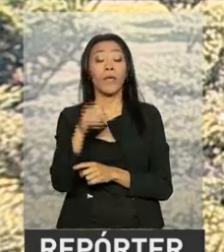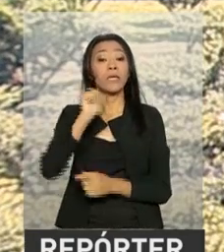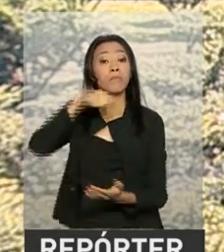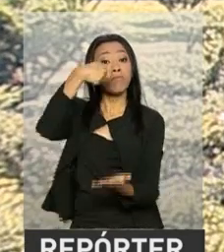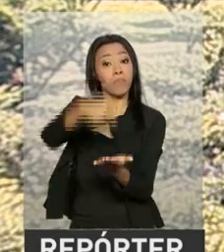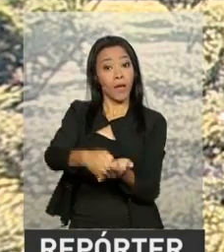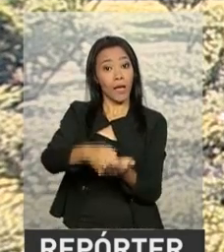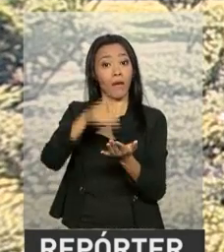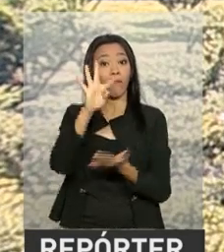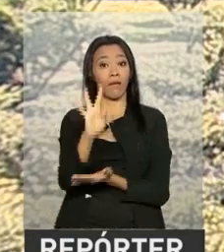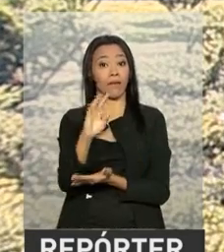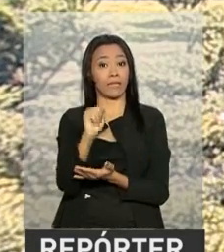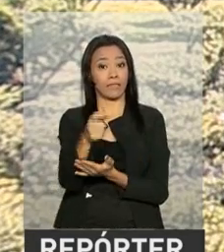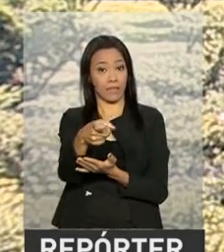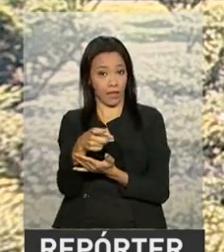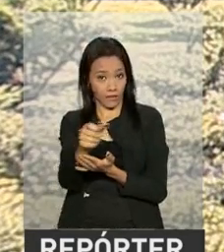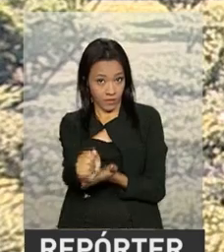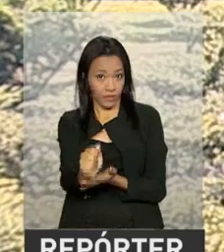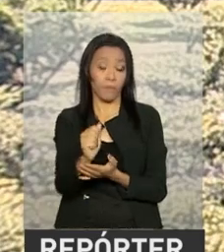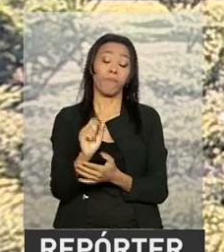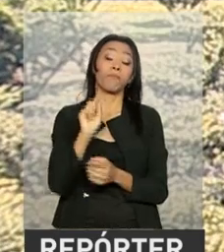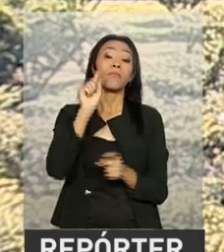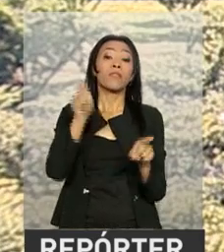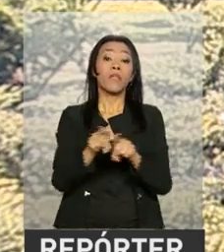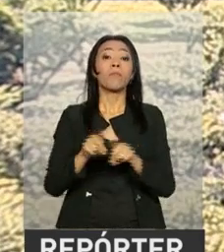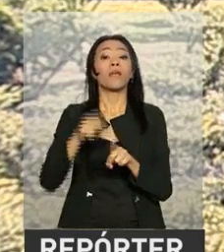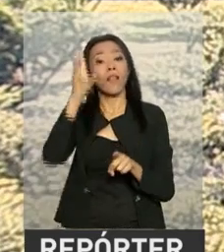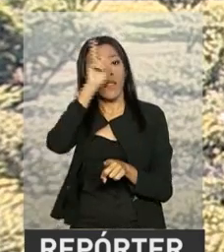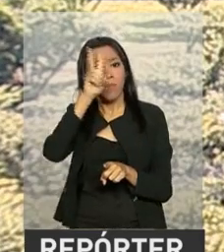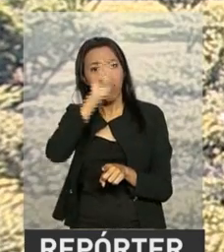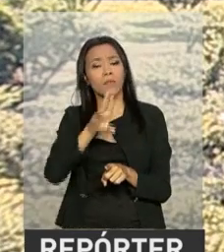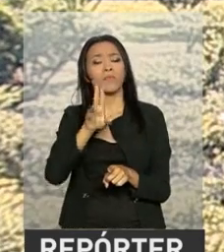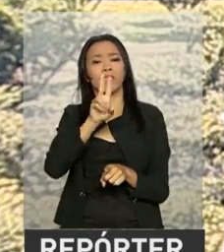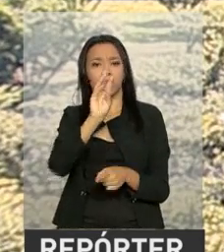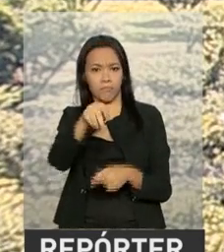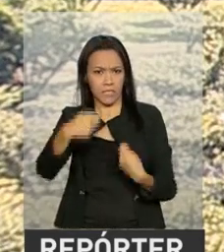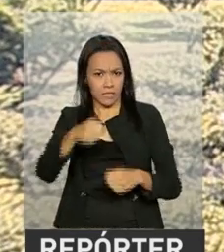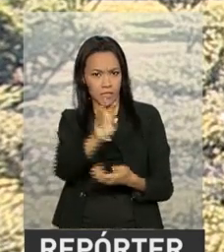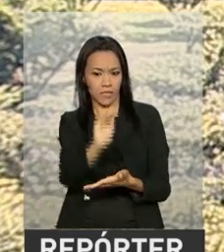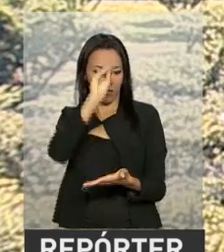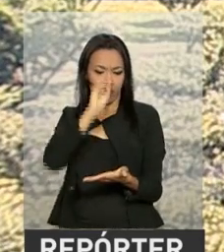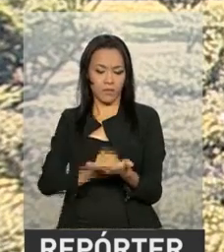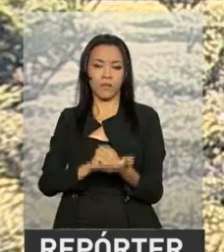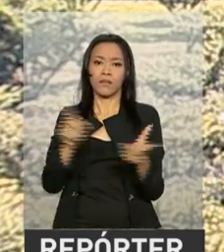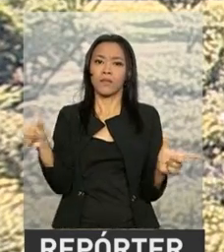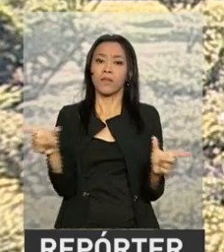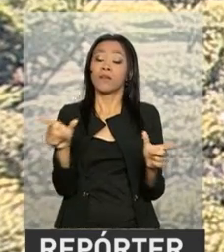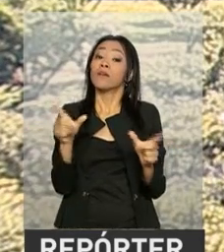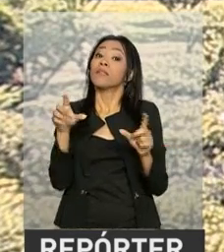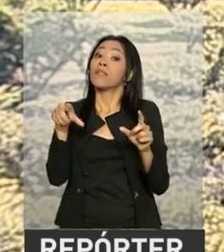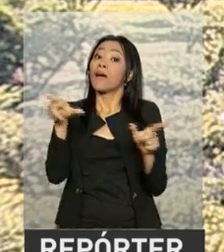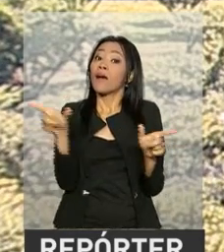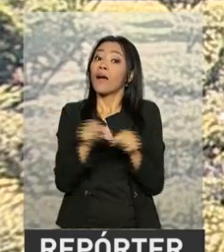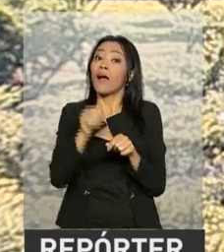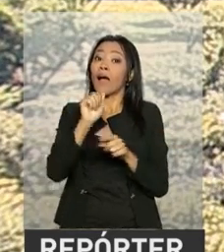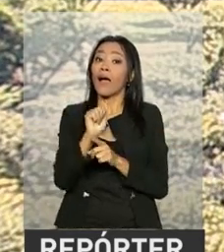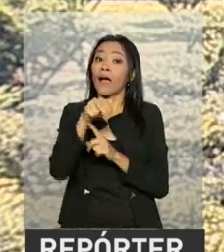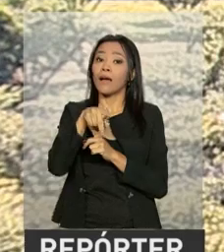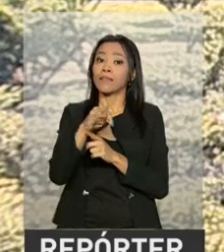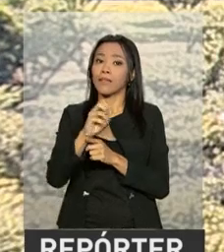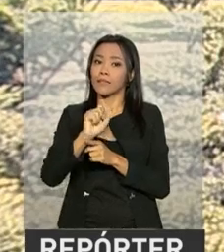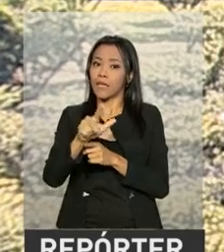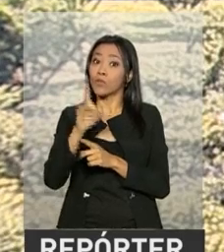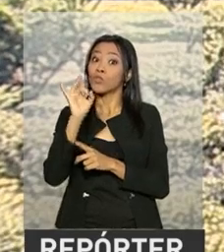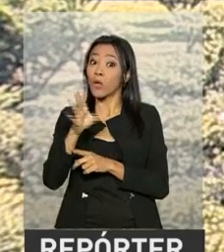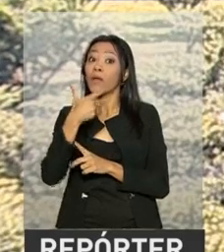as características dos equipamentos. E lembrando que, além do registro na Anatel, só pode operar um drone quem tem autorização da Agência